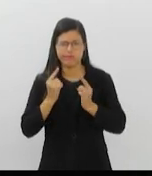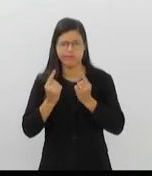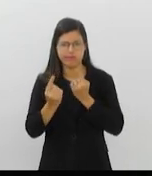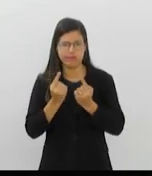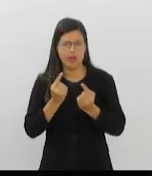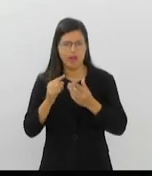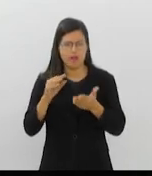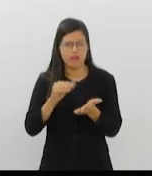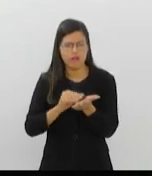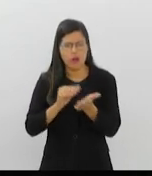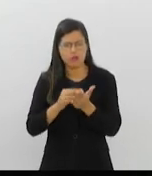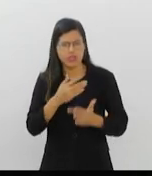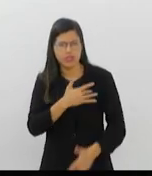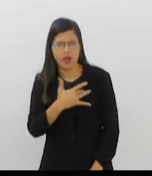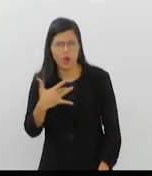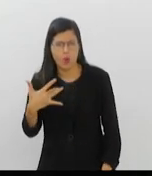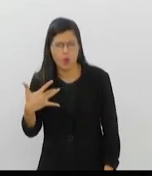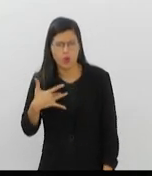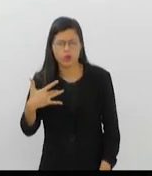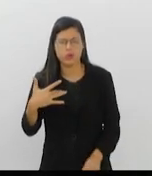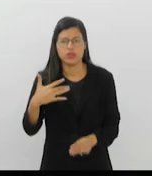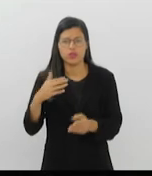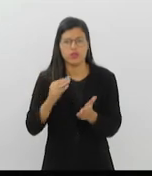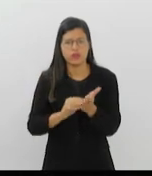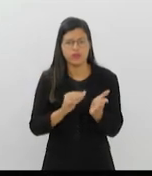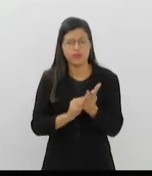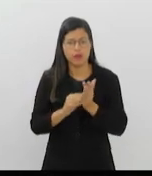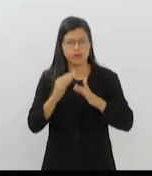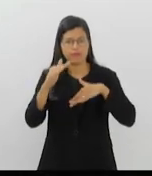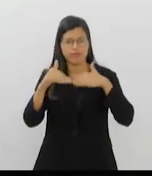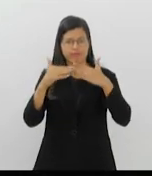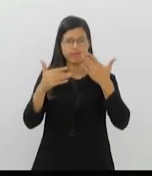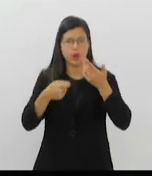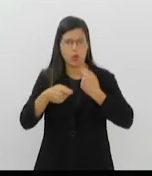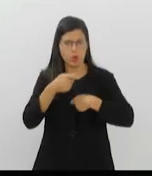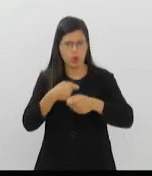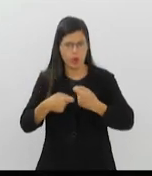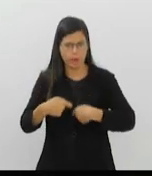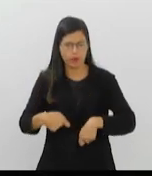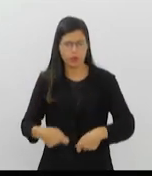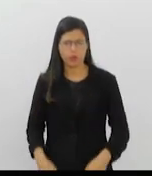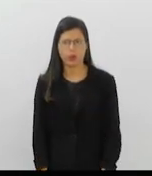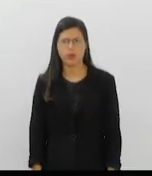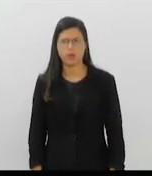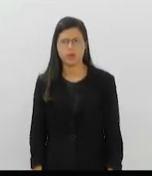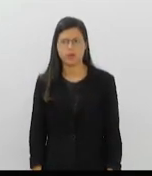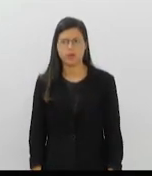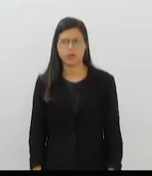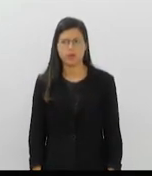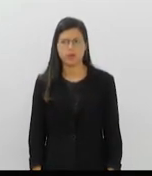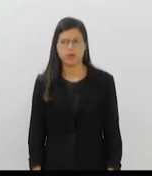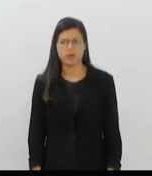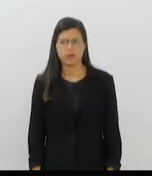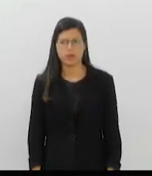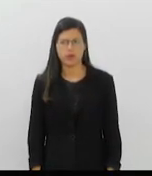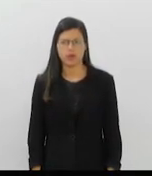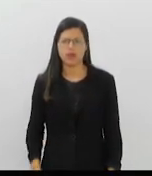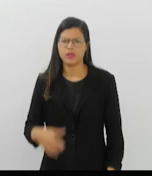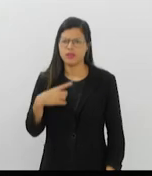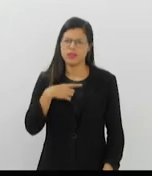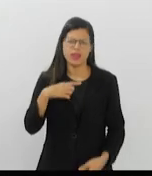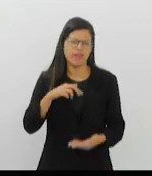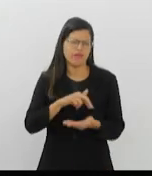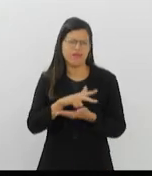saúde falta desenvolvimento econômico e espalhado por mais de cargo que